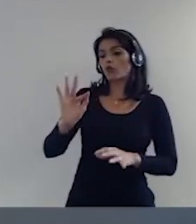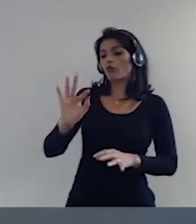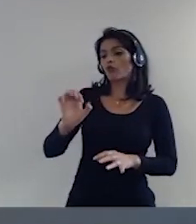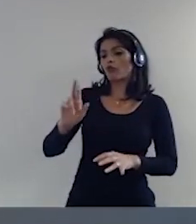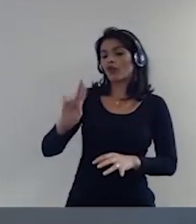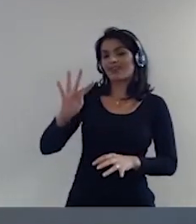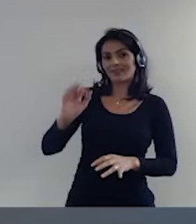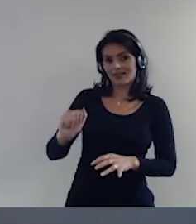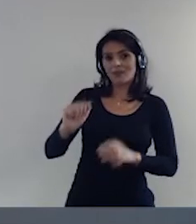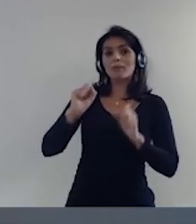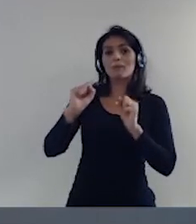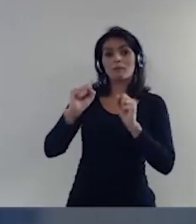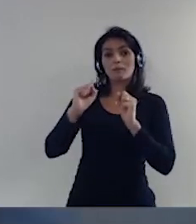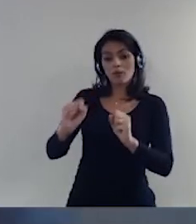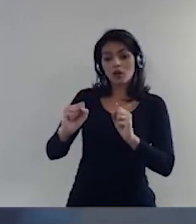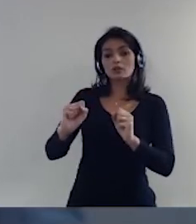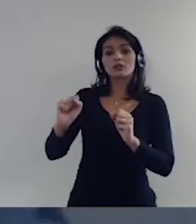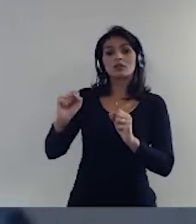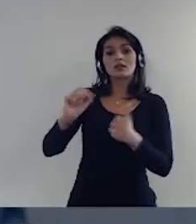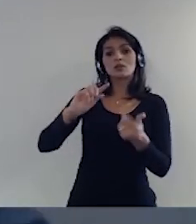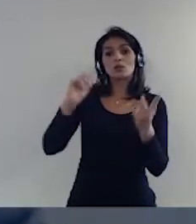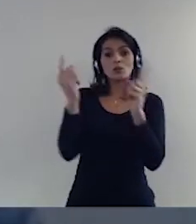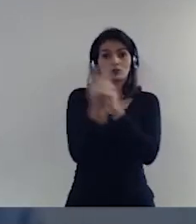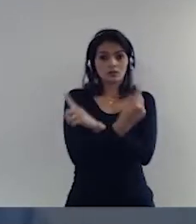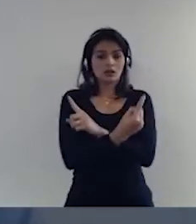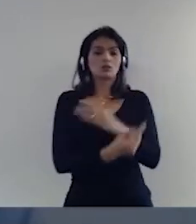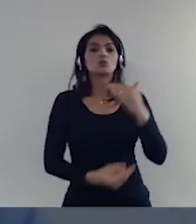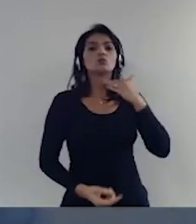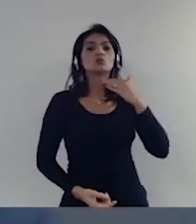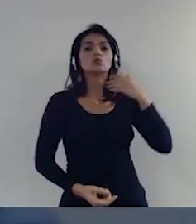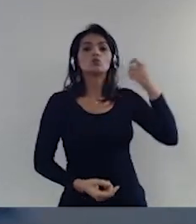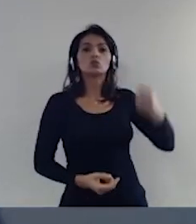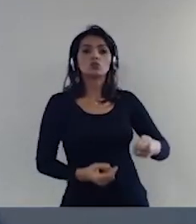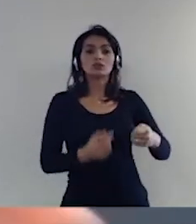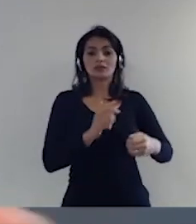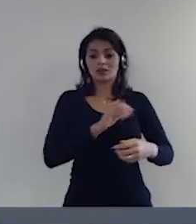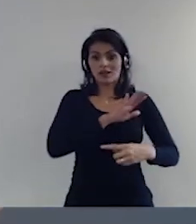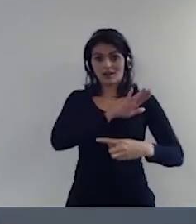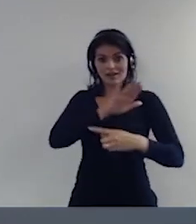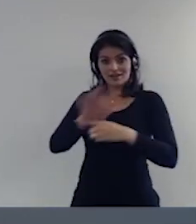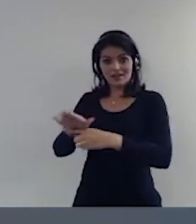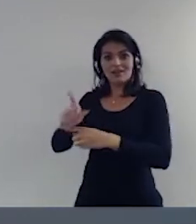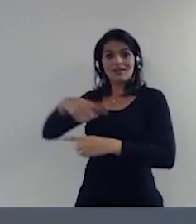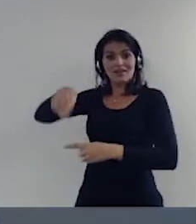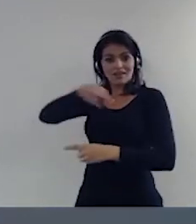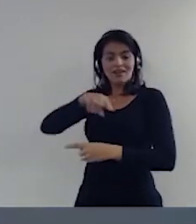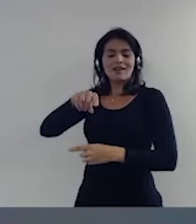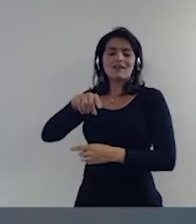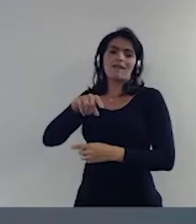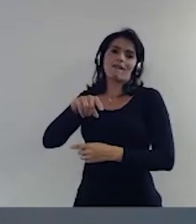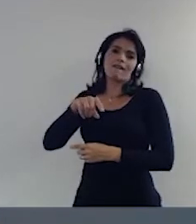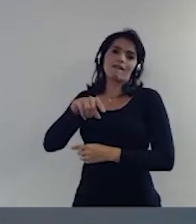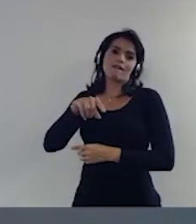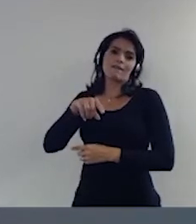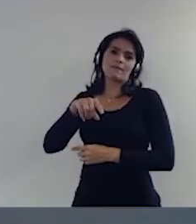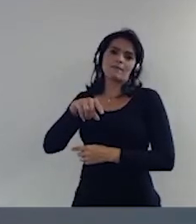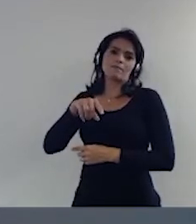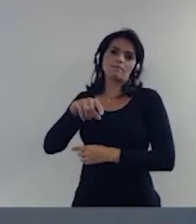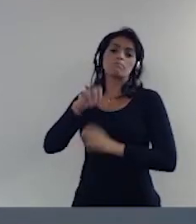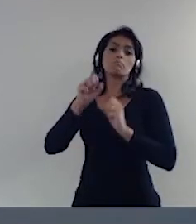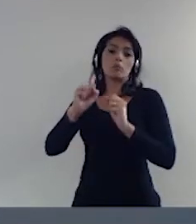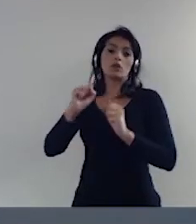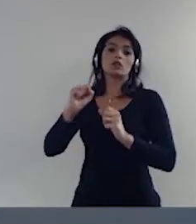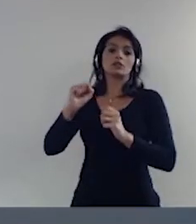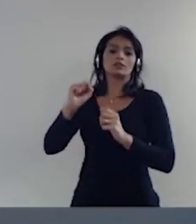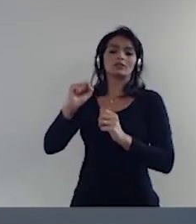também determinável, desde que a parte dê ao juiz certas balizas, dentro das quais ela pode ser aferida,